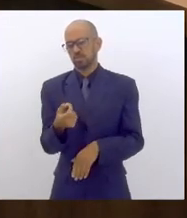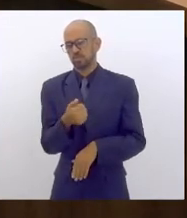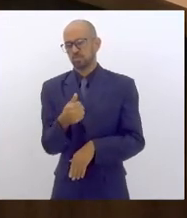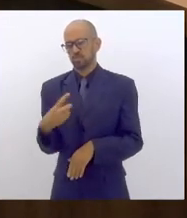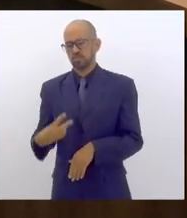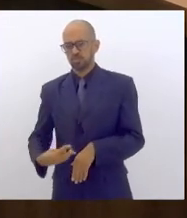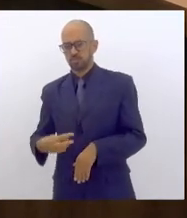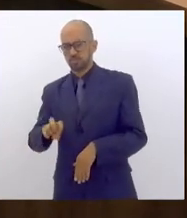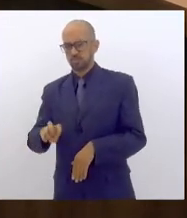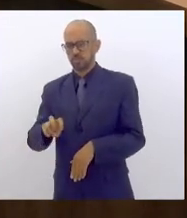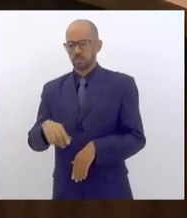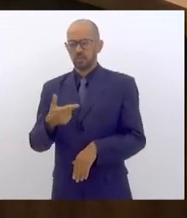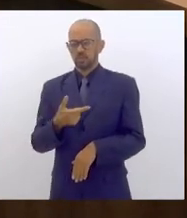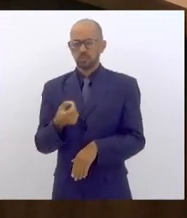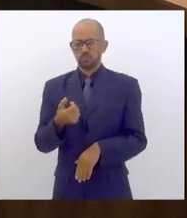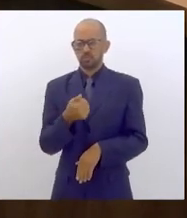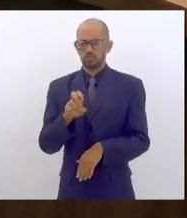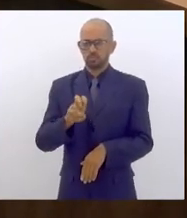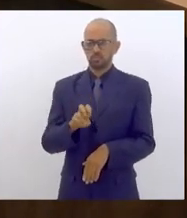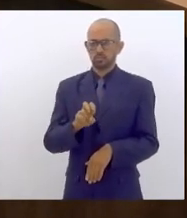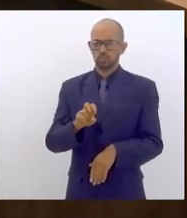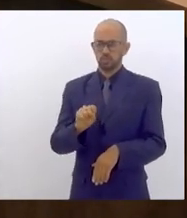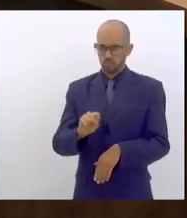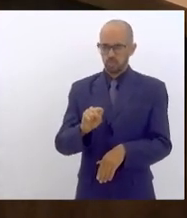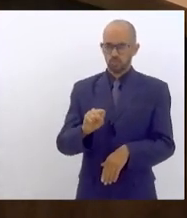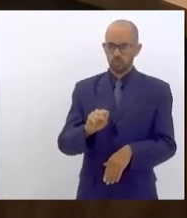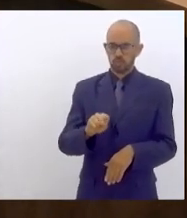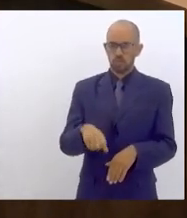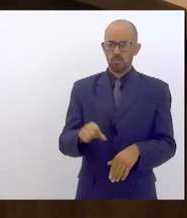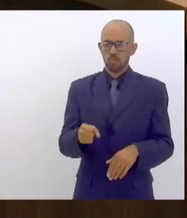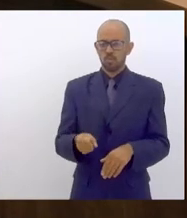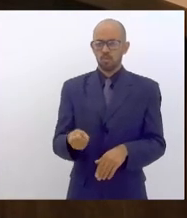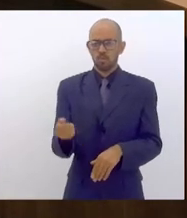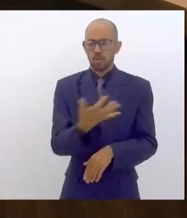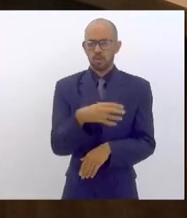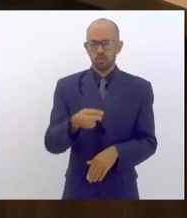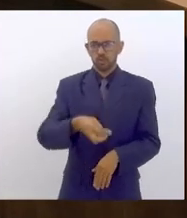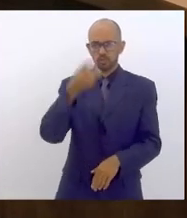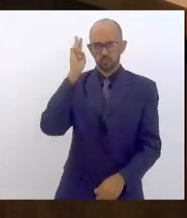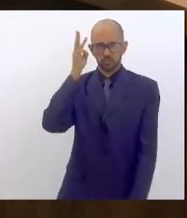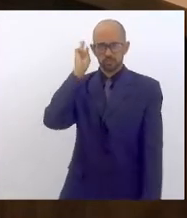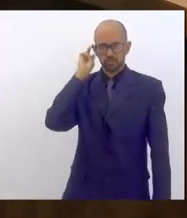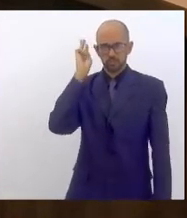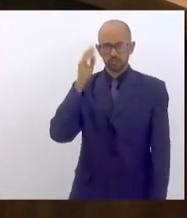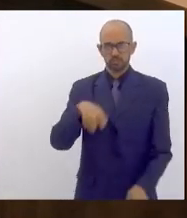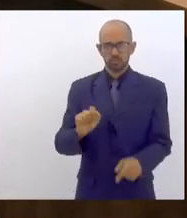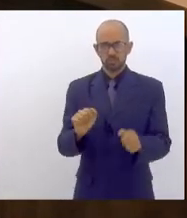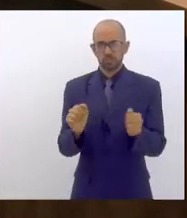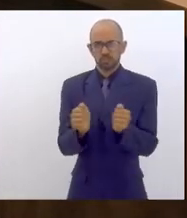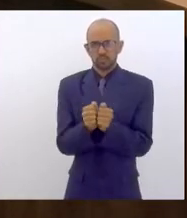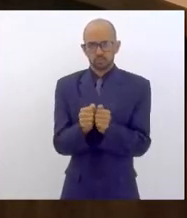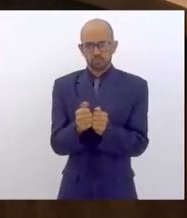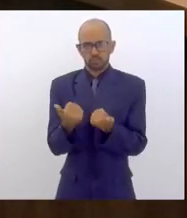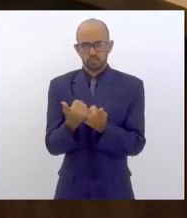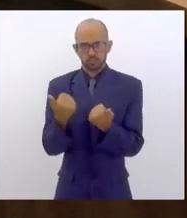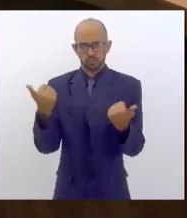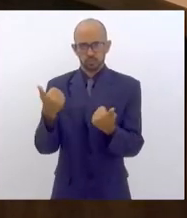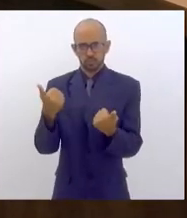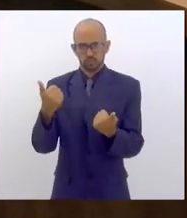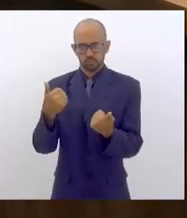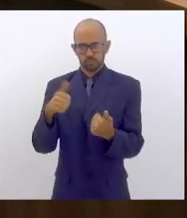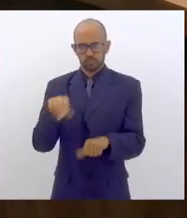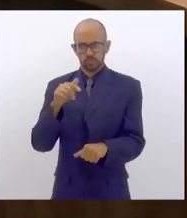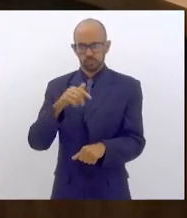e 2018, quando o então governador Wilson Witzel, acompanhado do vice-governador